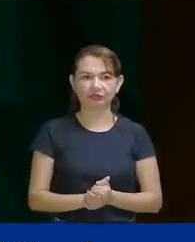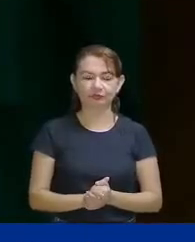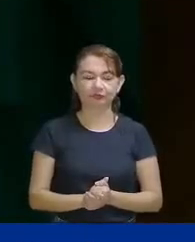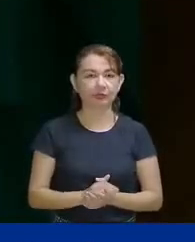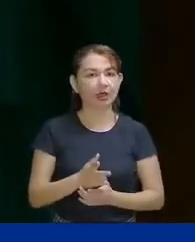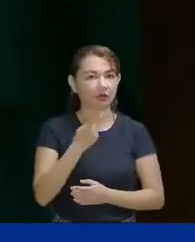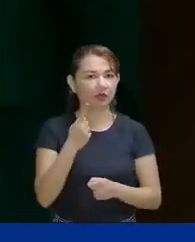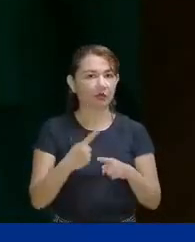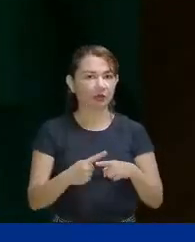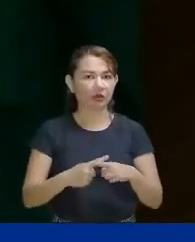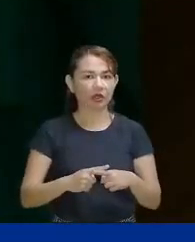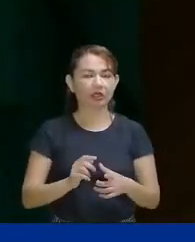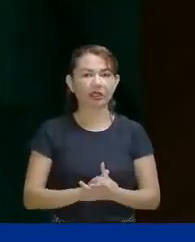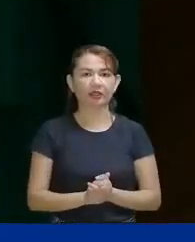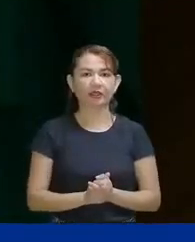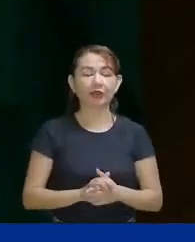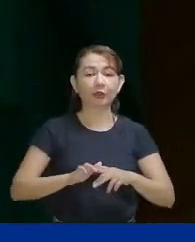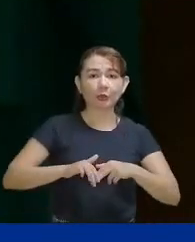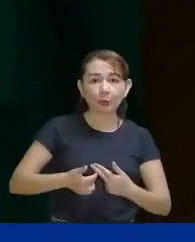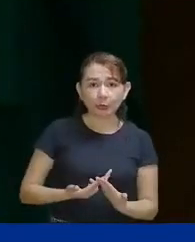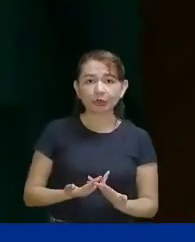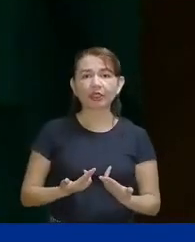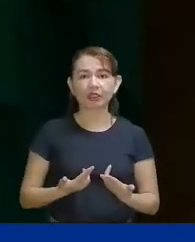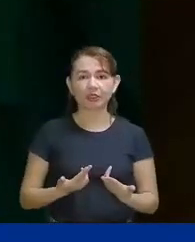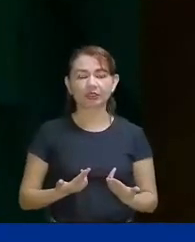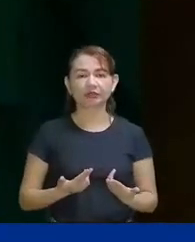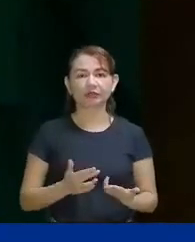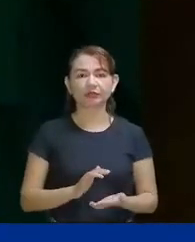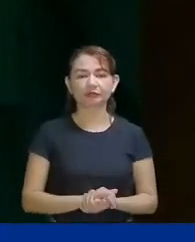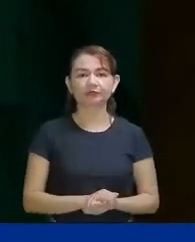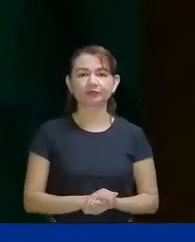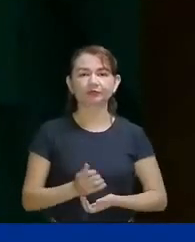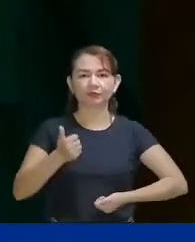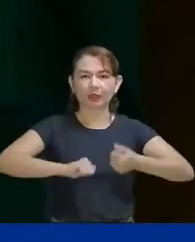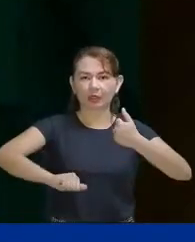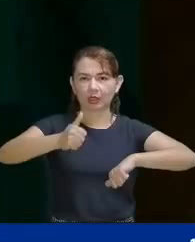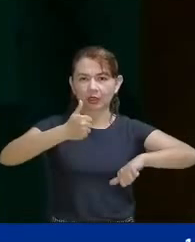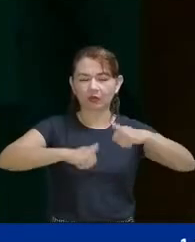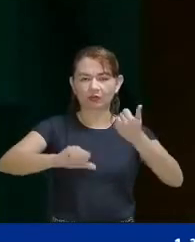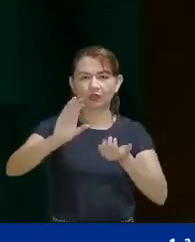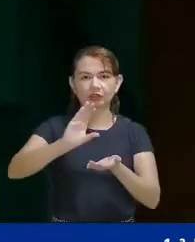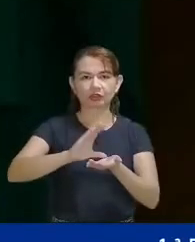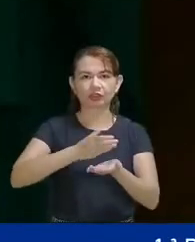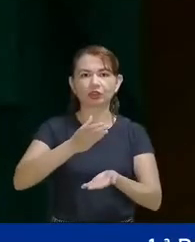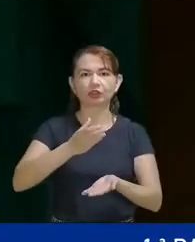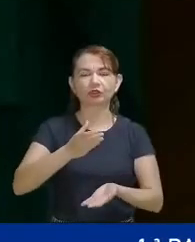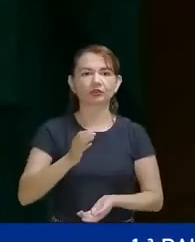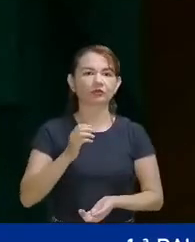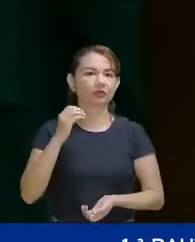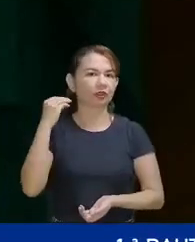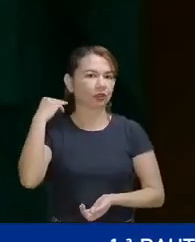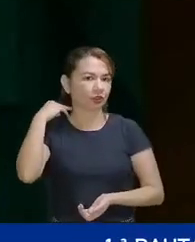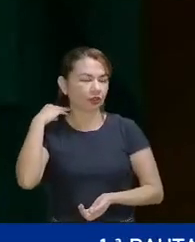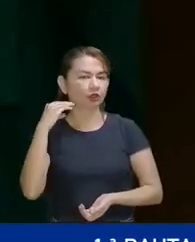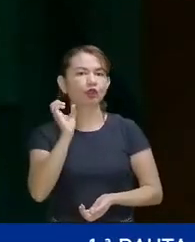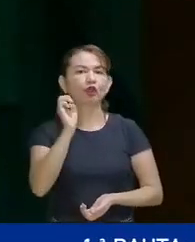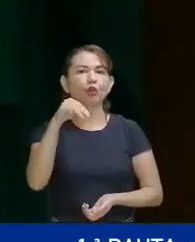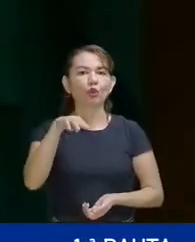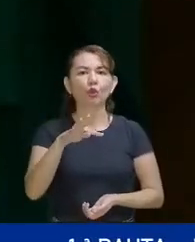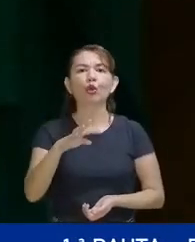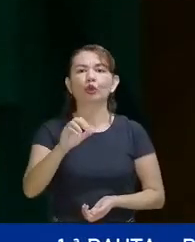consideração, porque a partir dessa premissa se tem que a análise das contas que foi feita pelo juiz